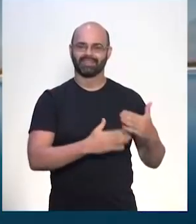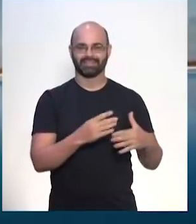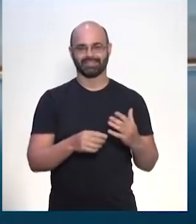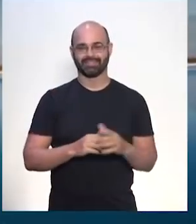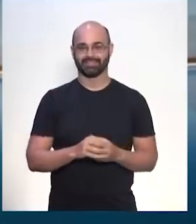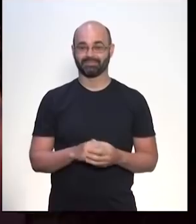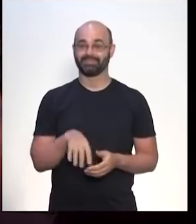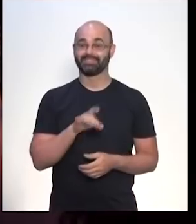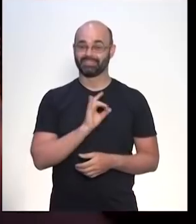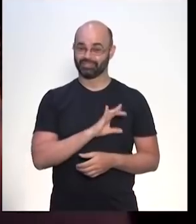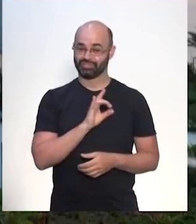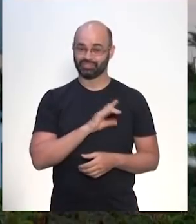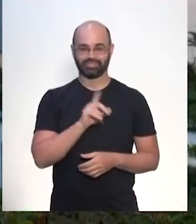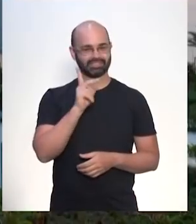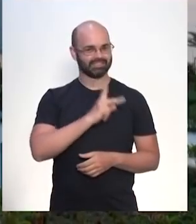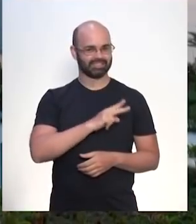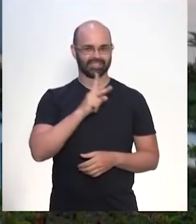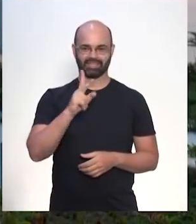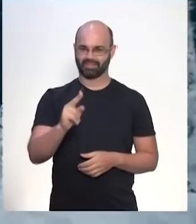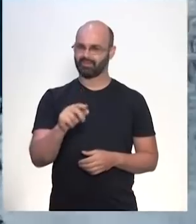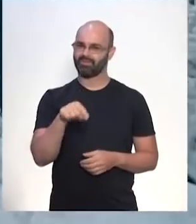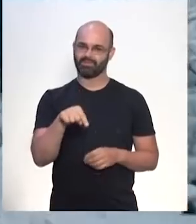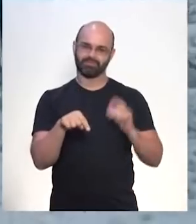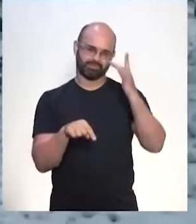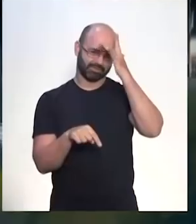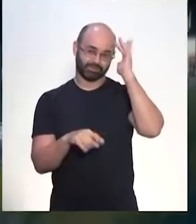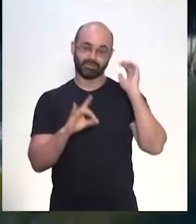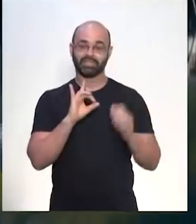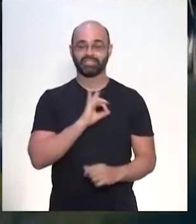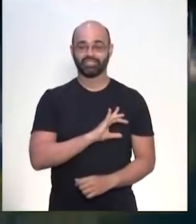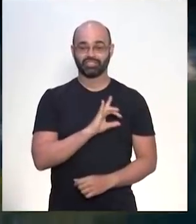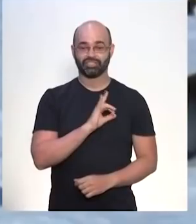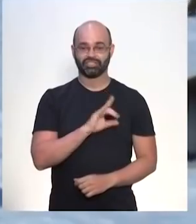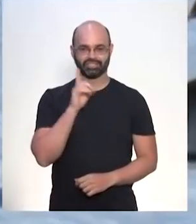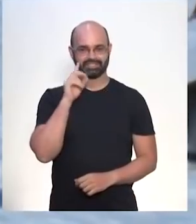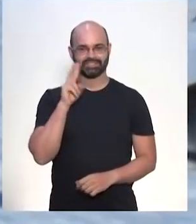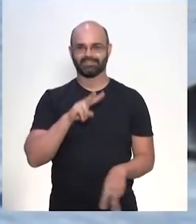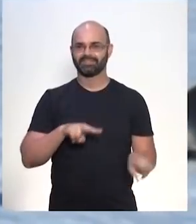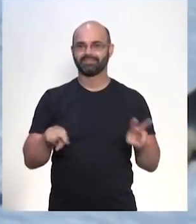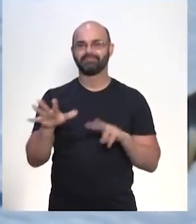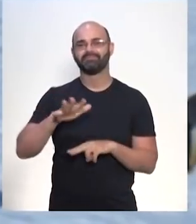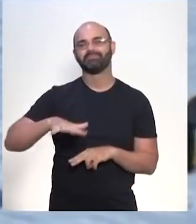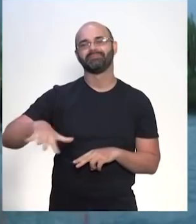seu povo. O Chile é como suas paisagens.